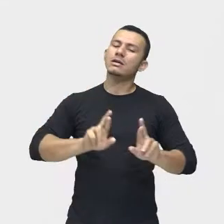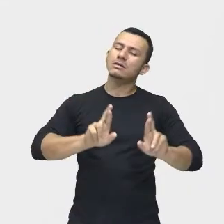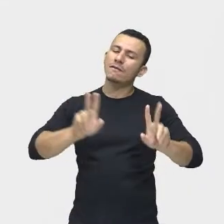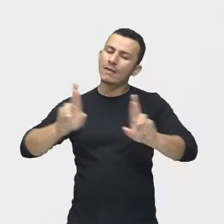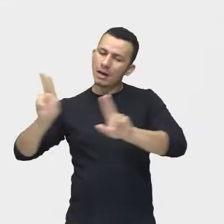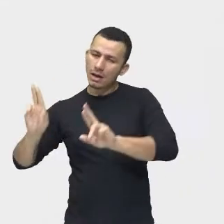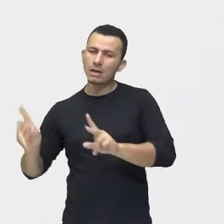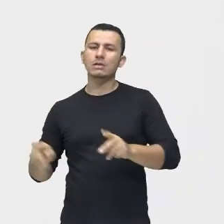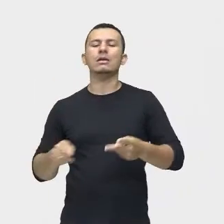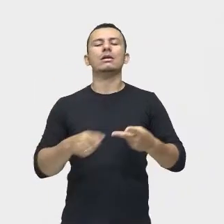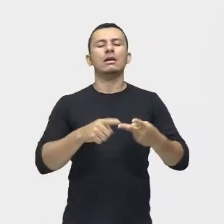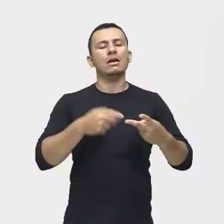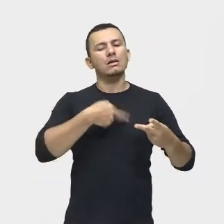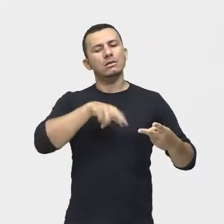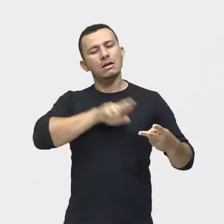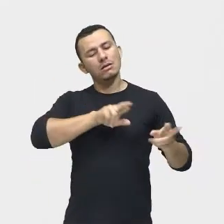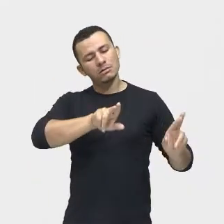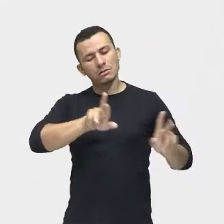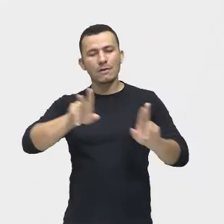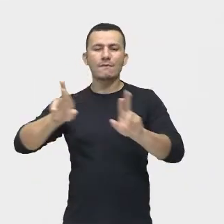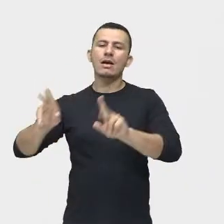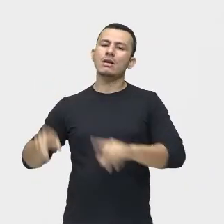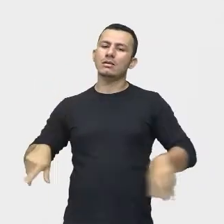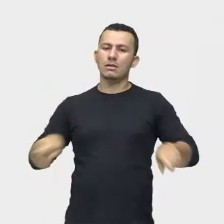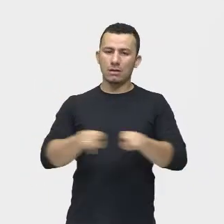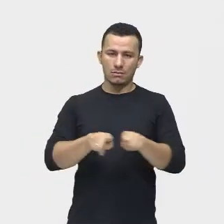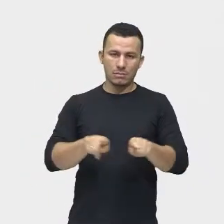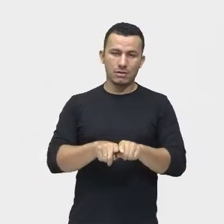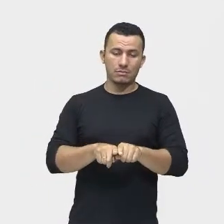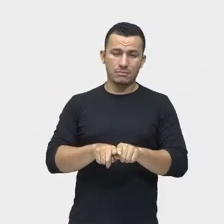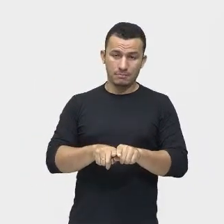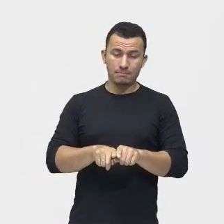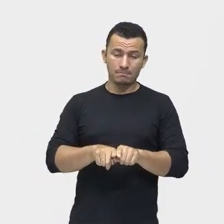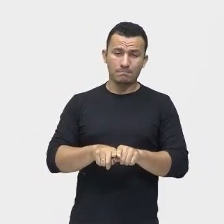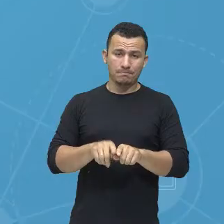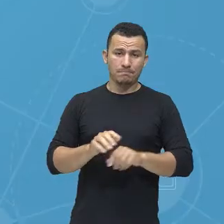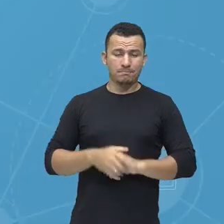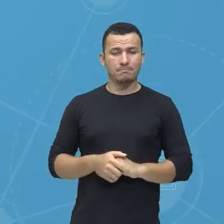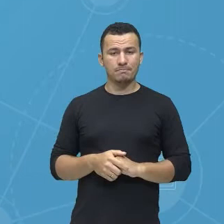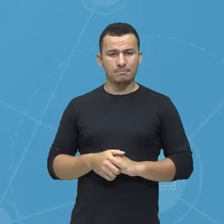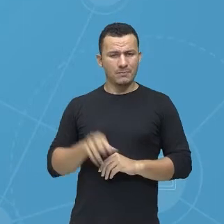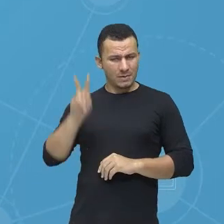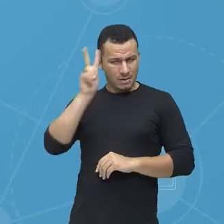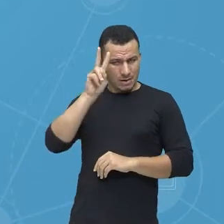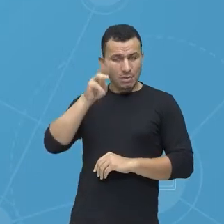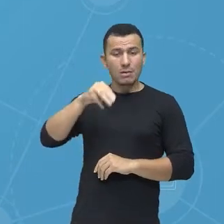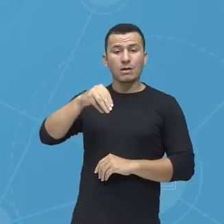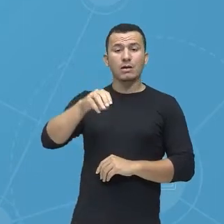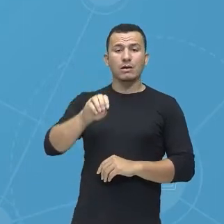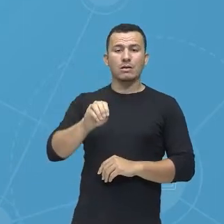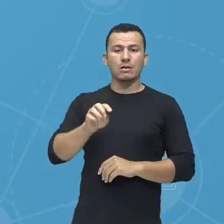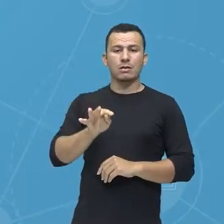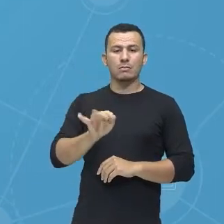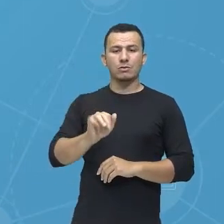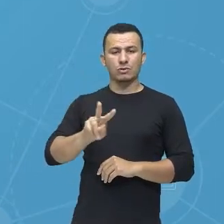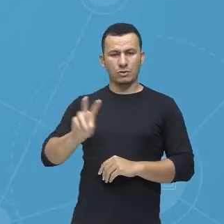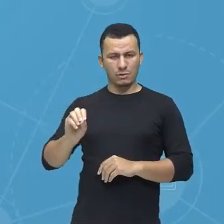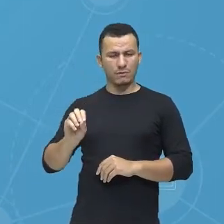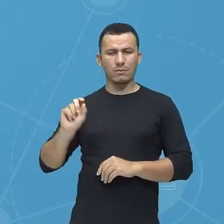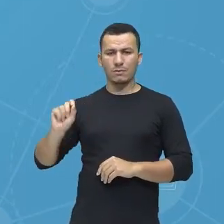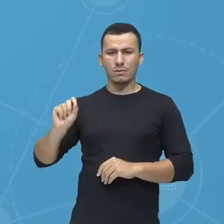religiões diferentes. Acabei de colocar para vocês o motivo. Nós temos uma